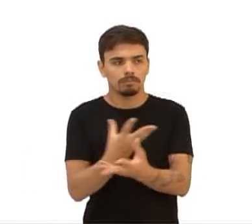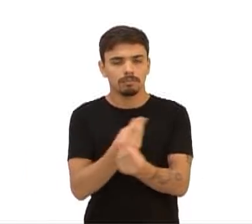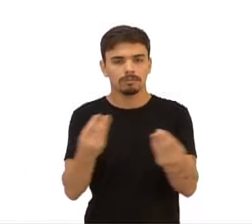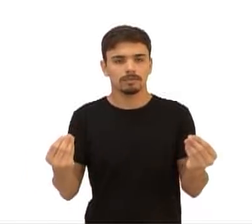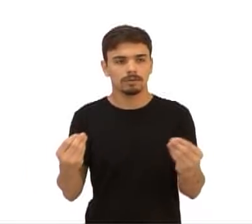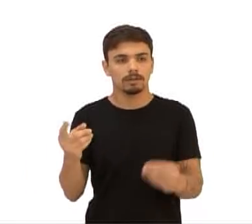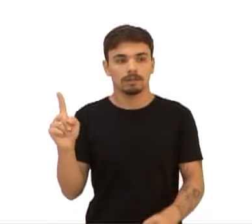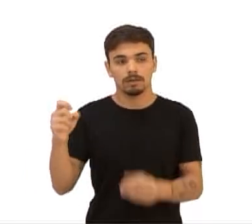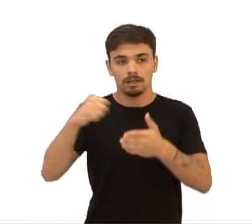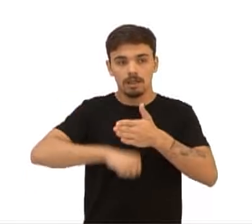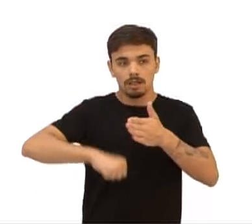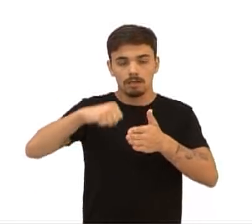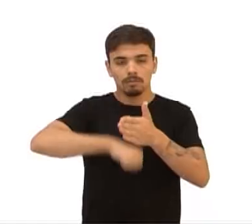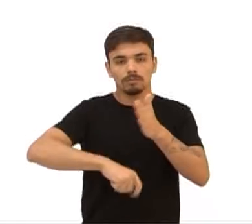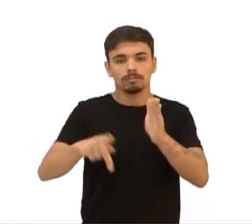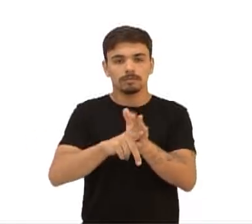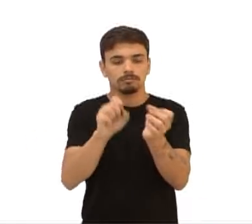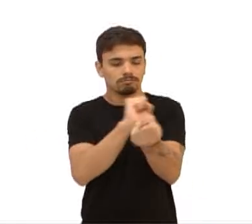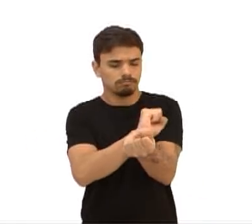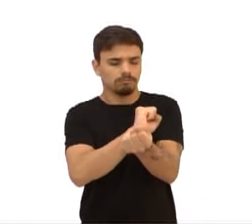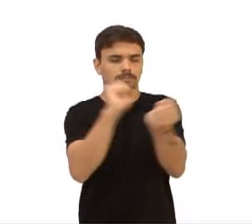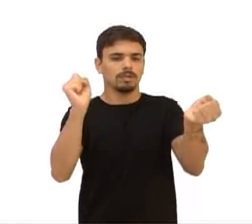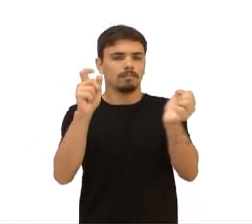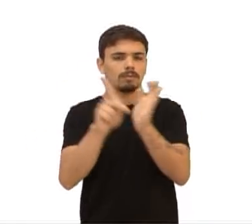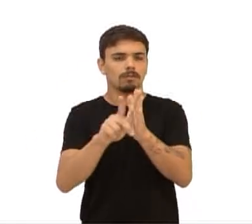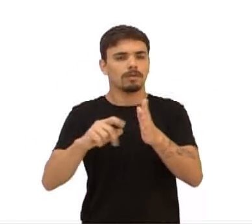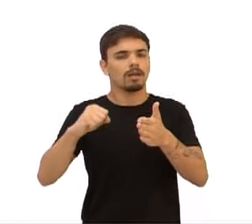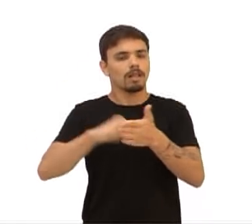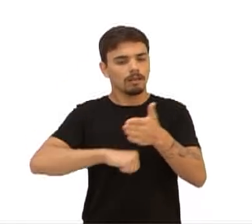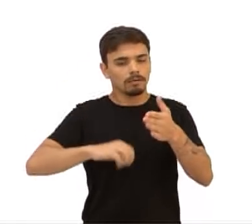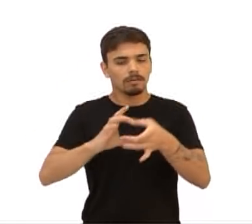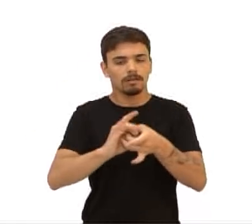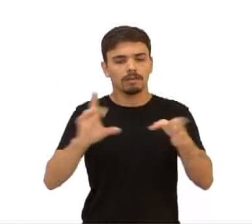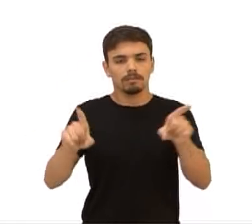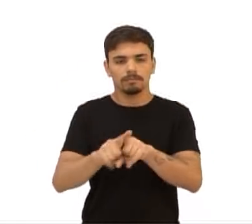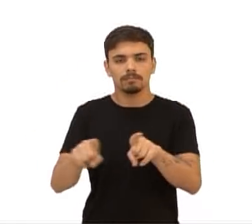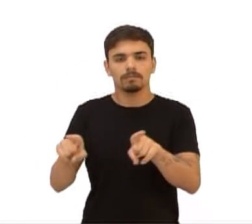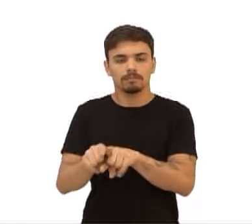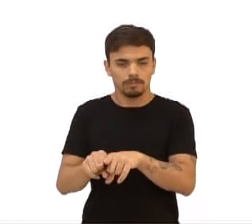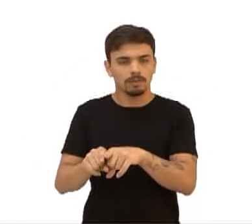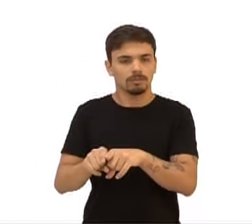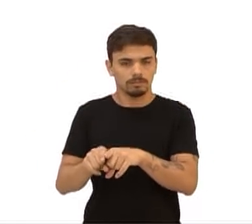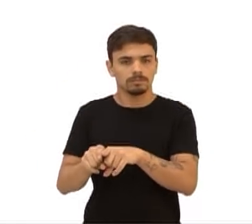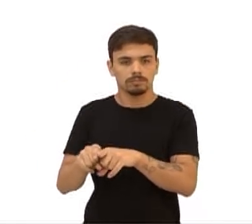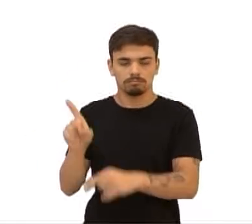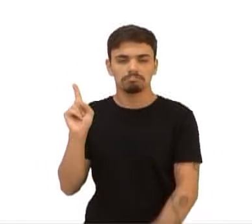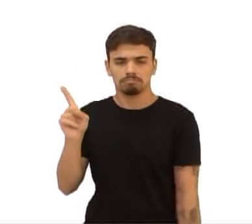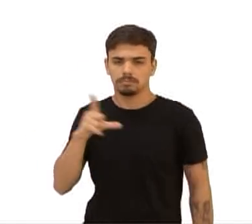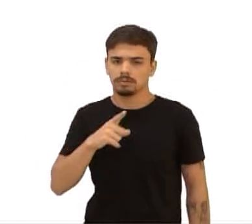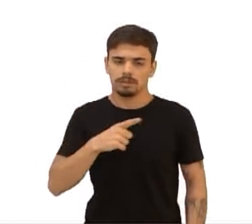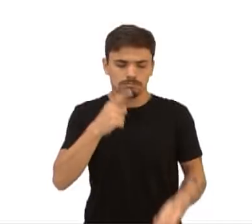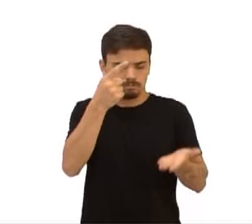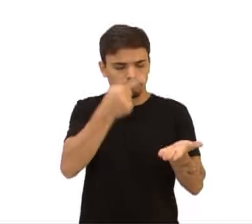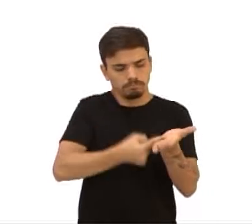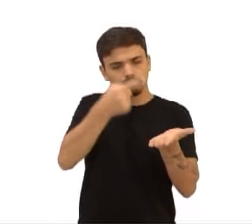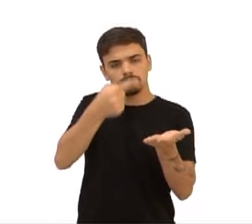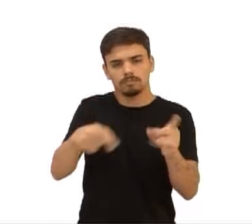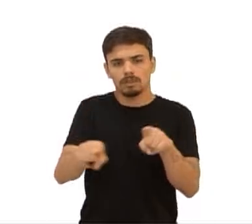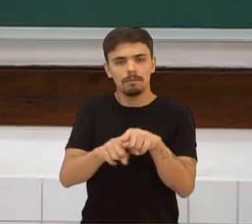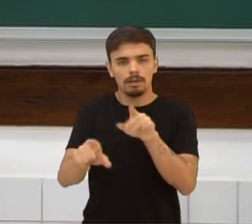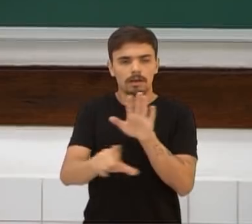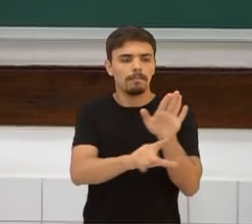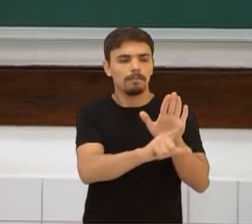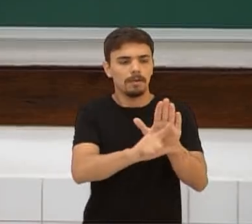né, a luta dos escravizados pela sua liberdade, a luta abolicionista, né, todos os tratados e várias